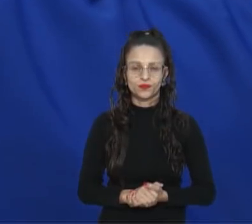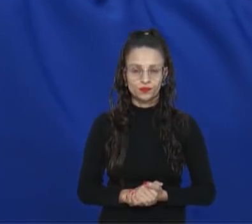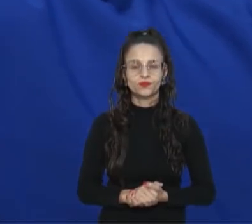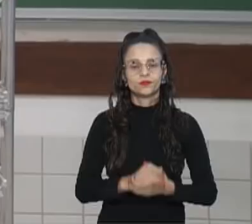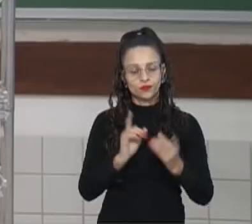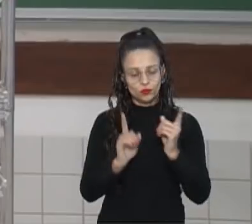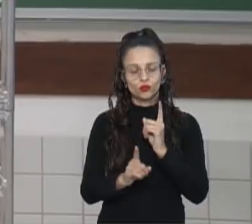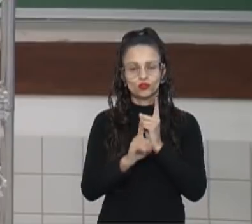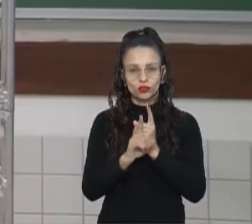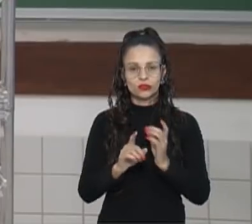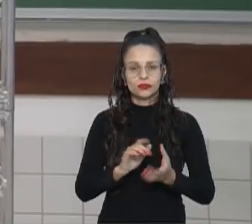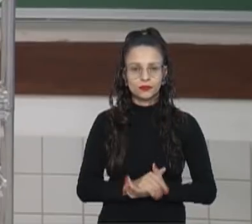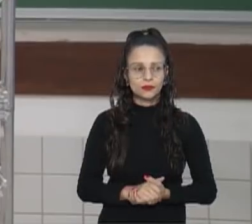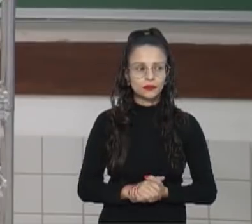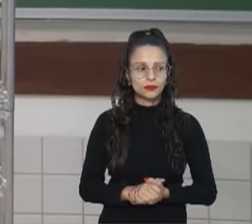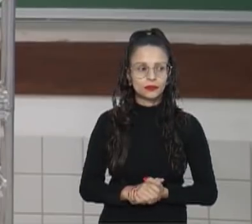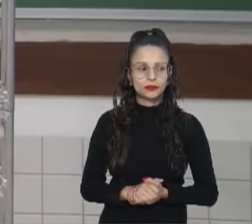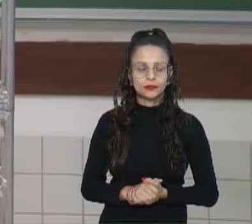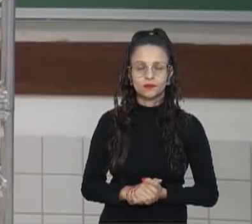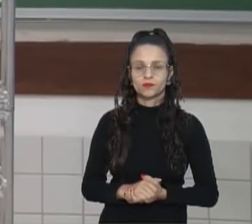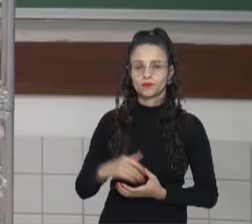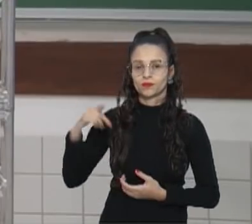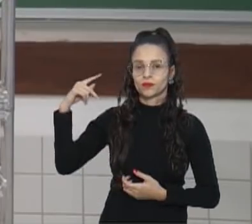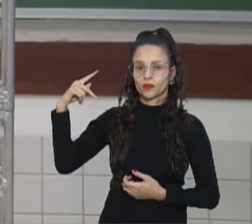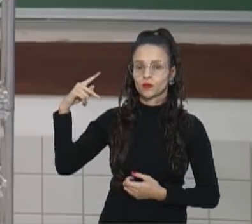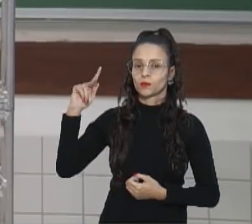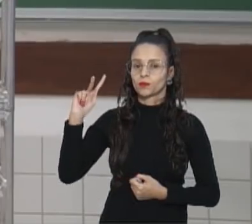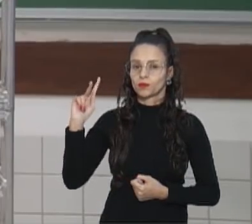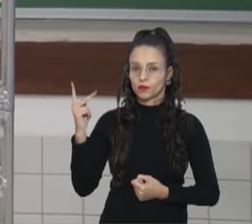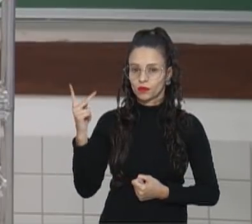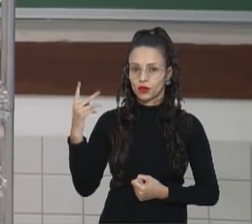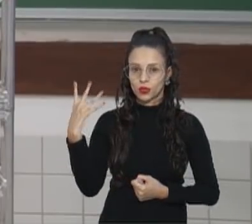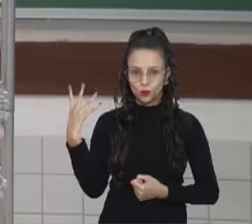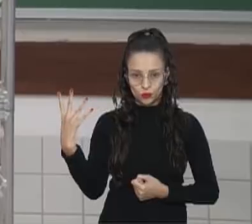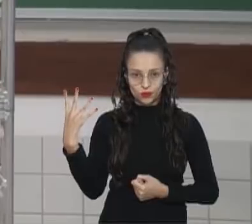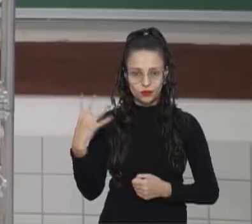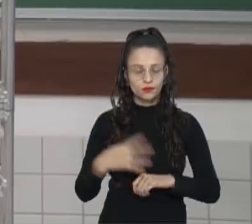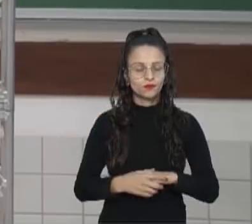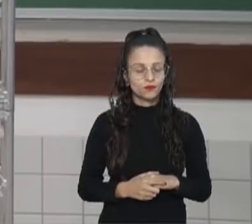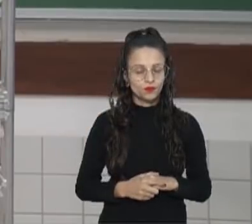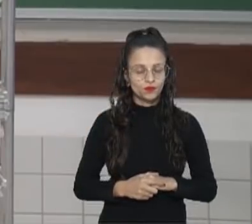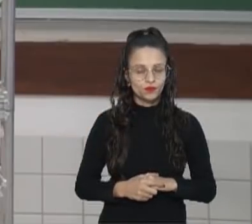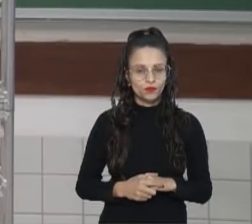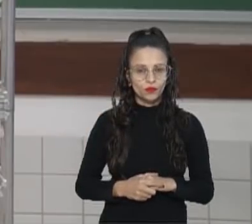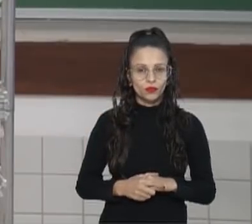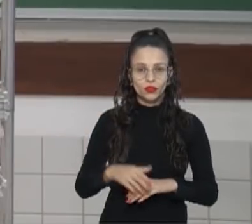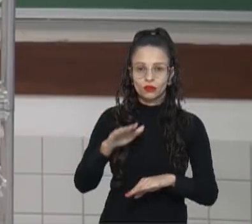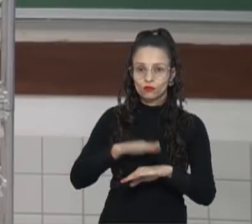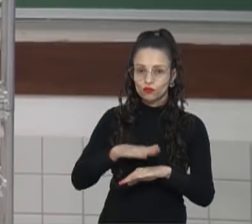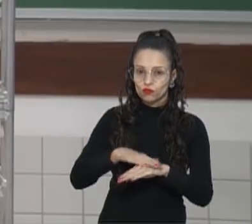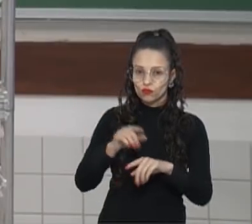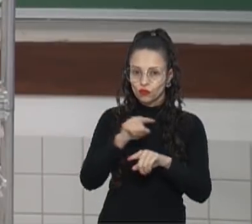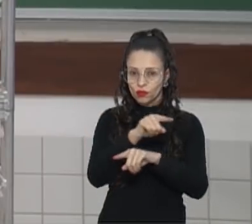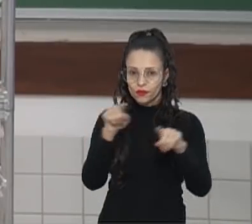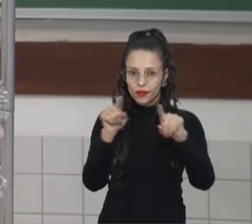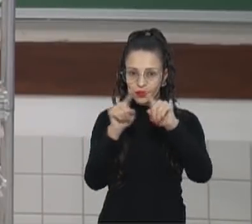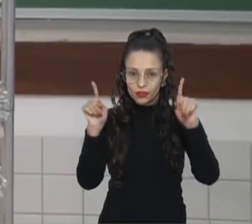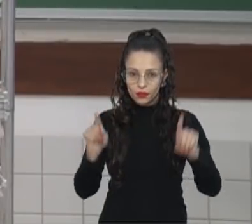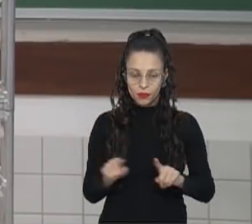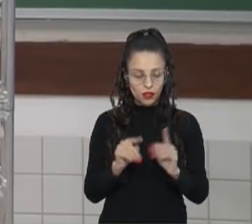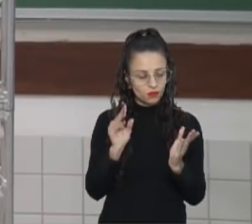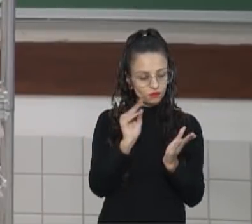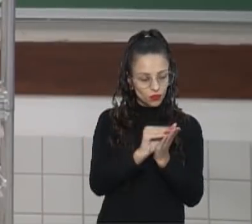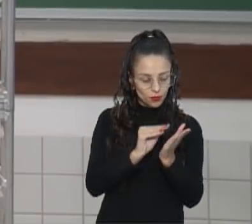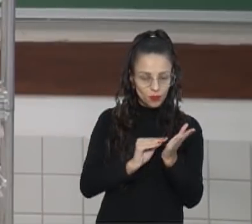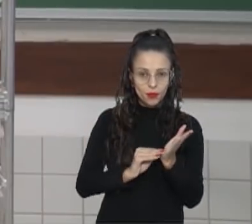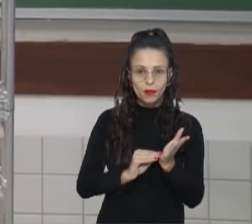Aqui, achei. Olá, um pH 4. Enquanto vocês vão completar a sua tabela, eu vou fazer a